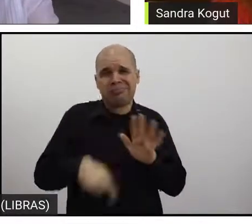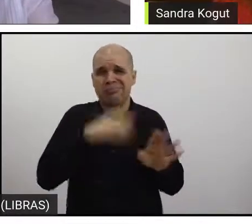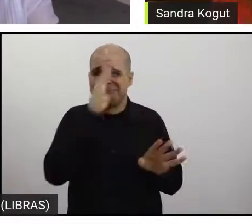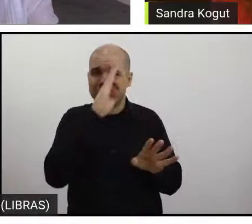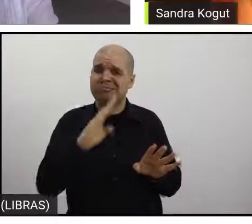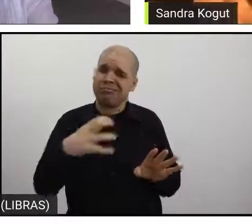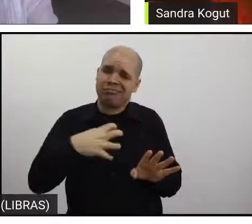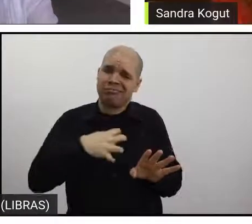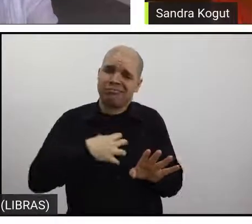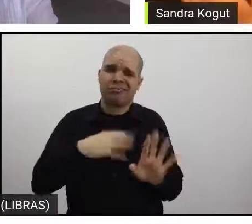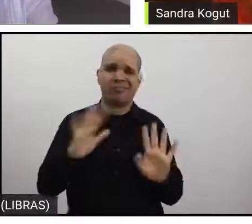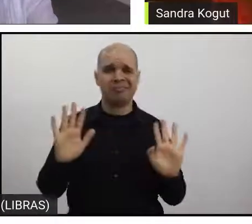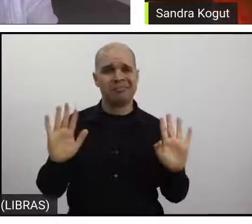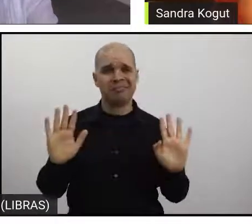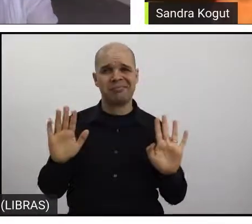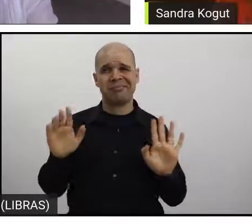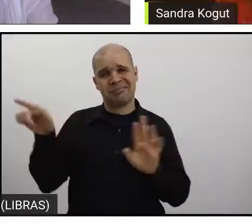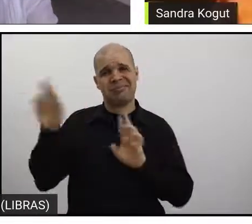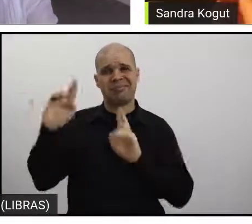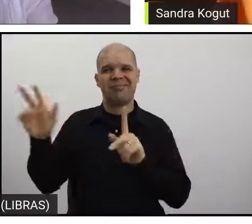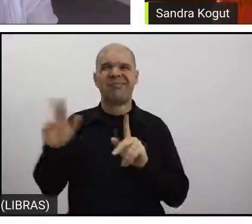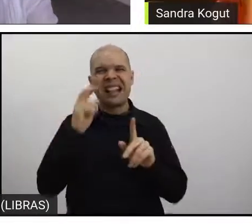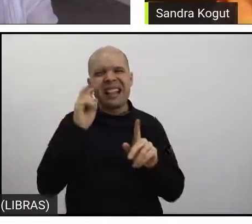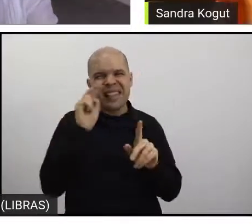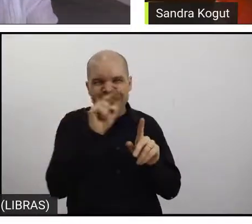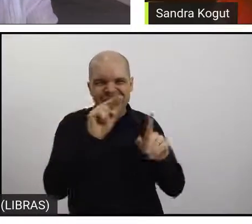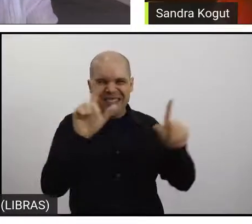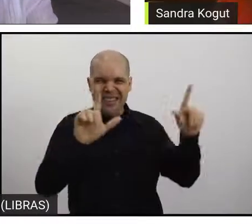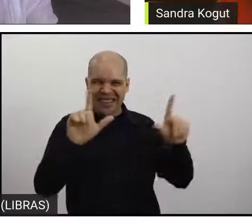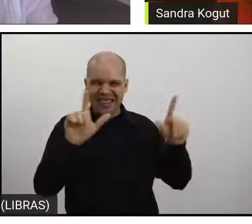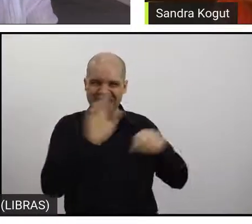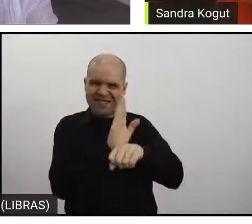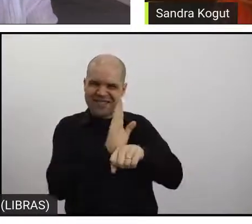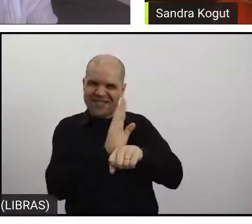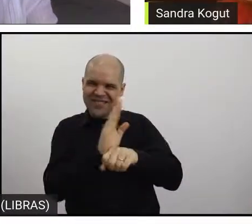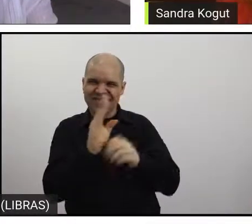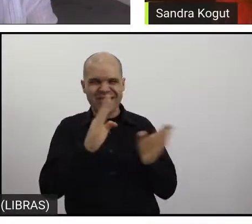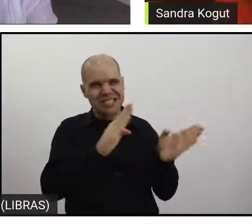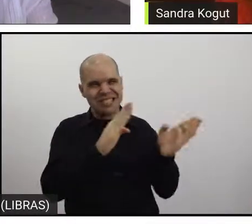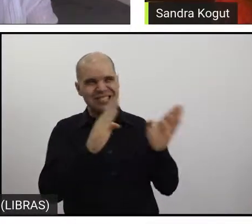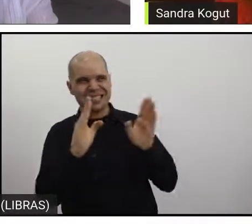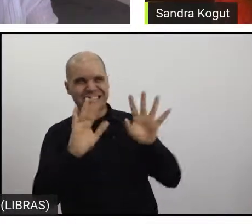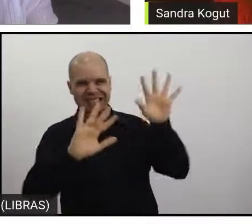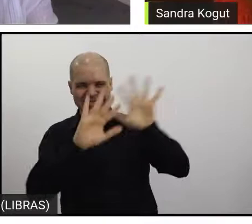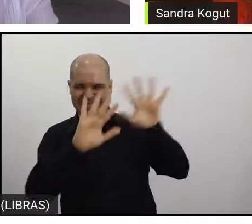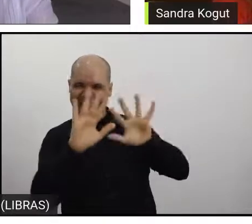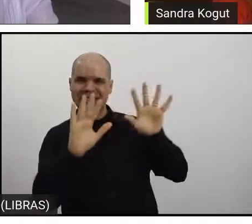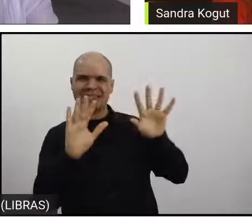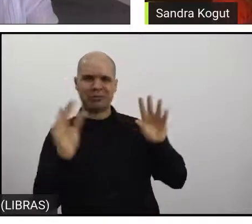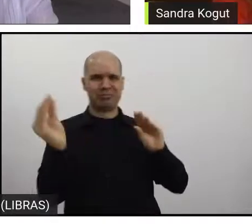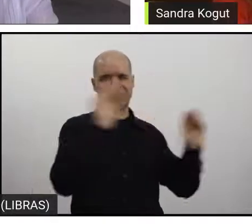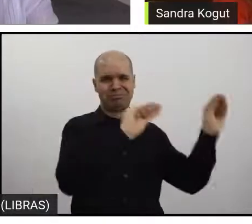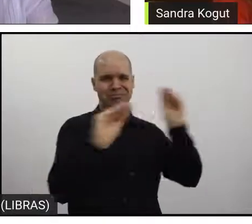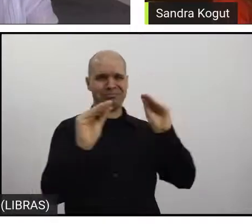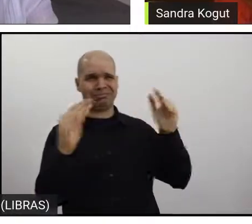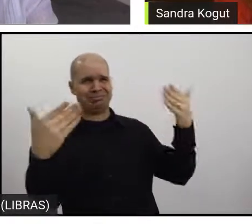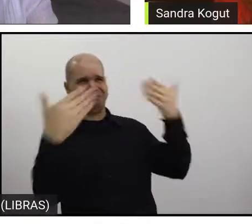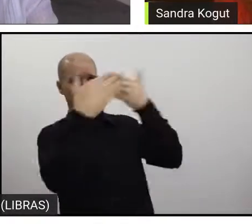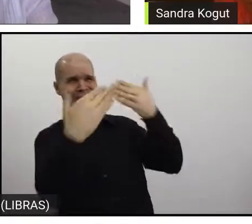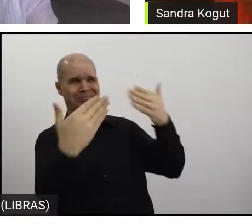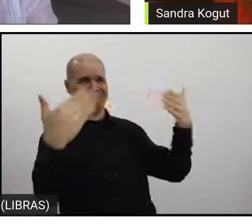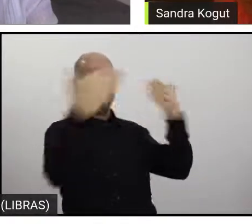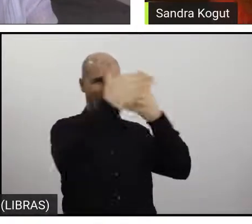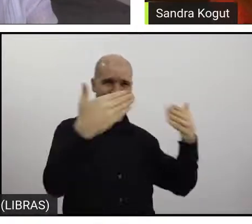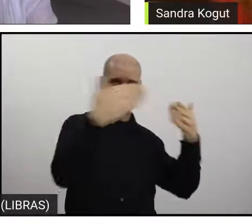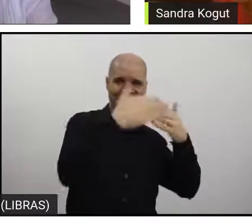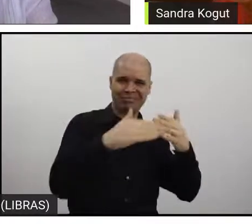Ele é sujo, ele usa essas interferências, ao mesmo tempo ele trabalha com